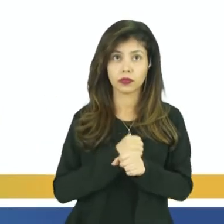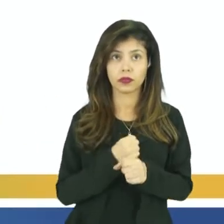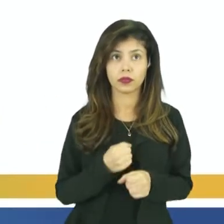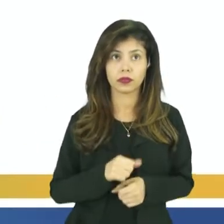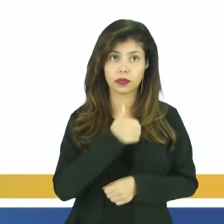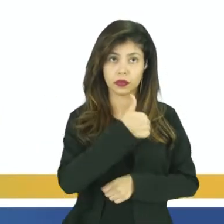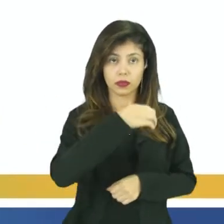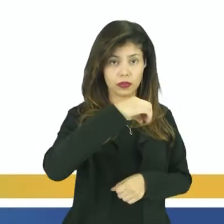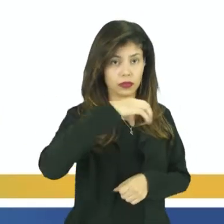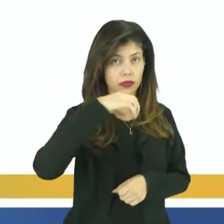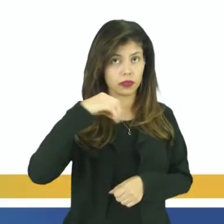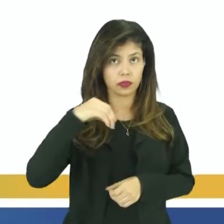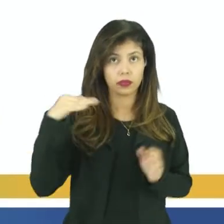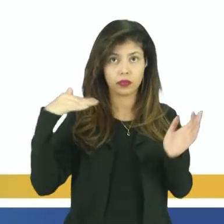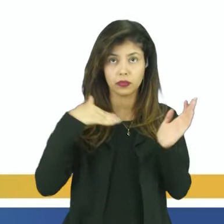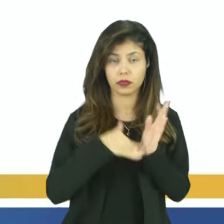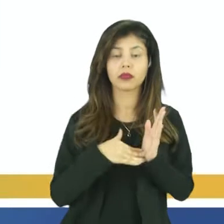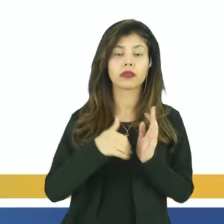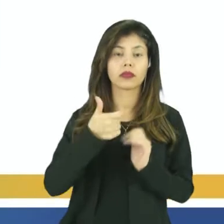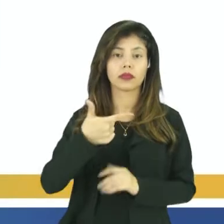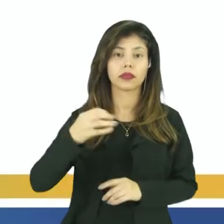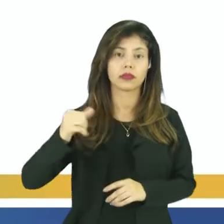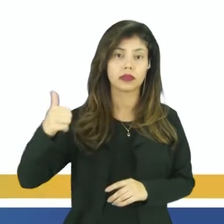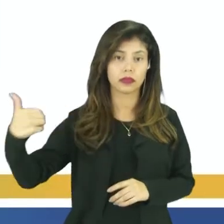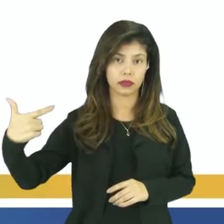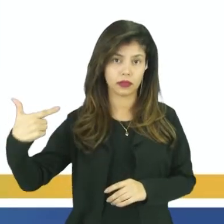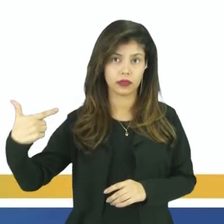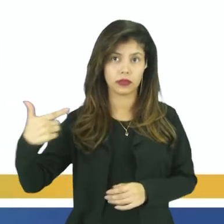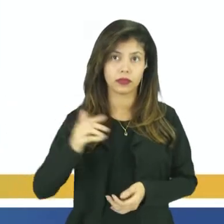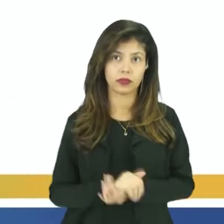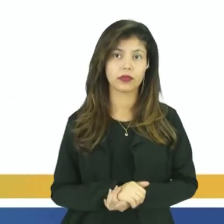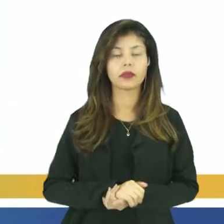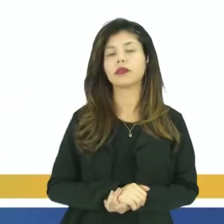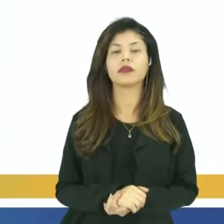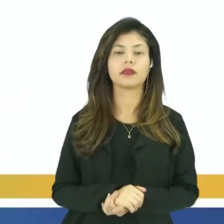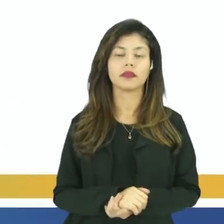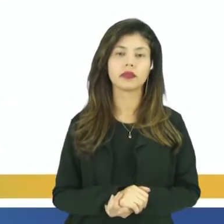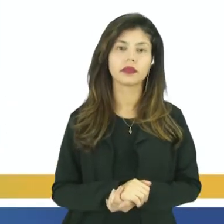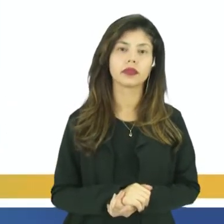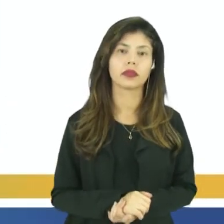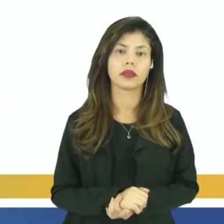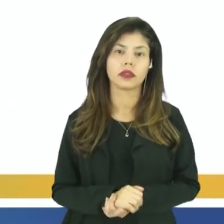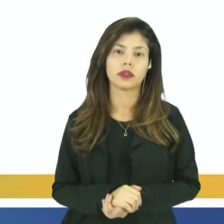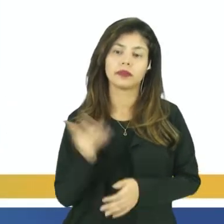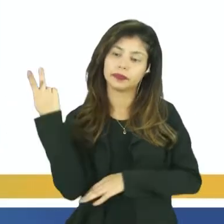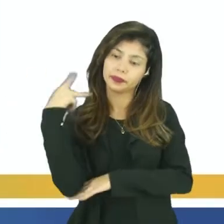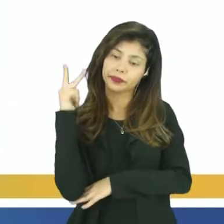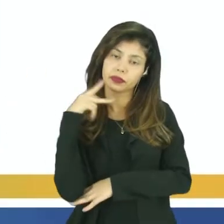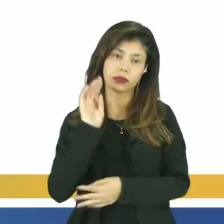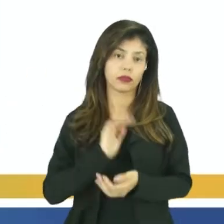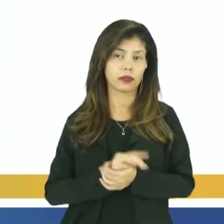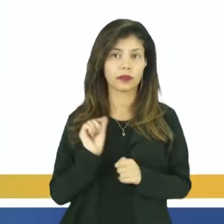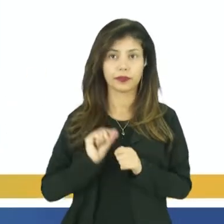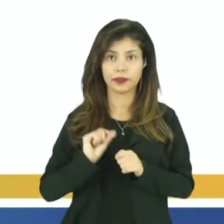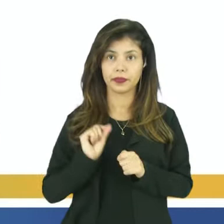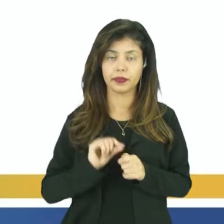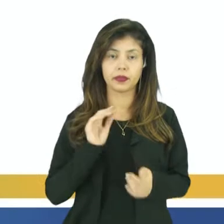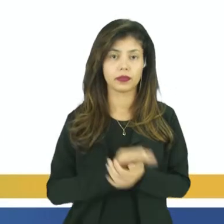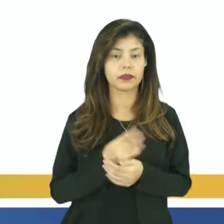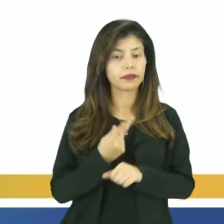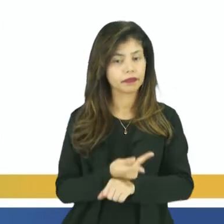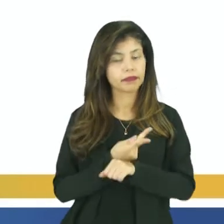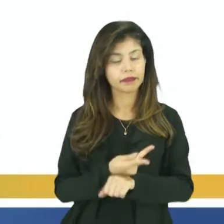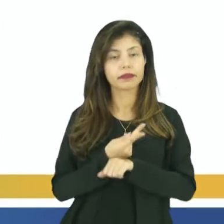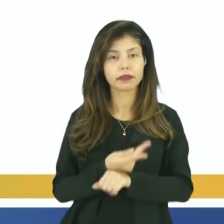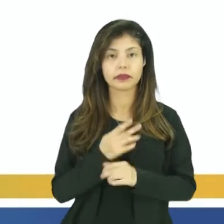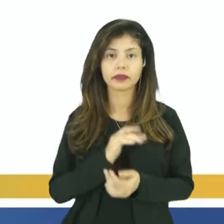de 1999 até 2012, que foi o período em que foi realizado essa